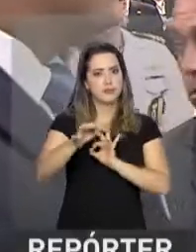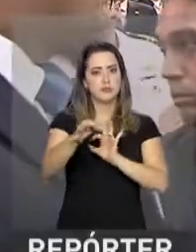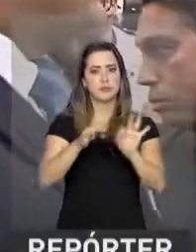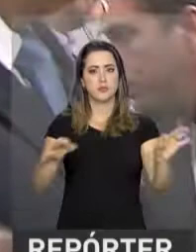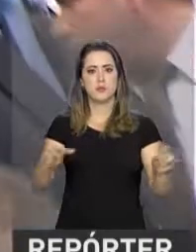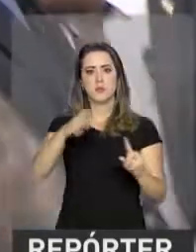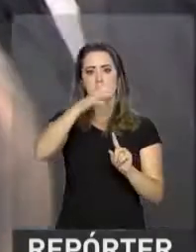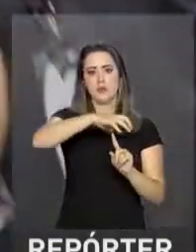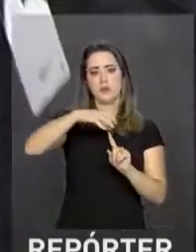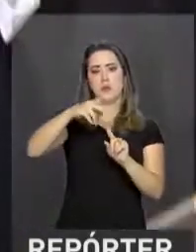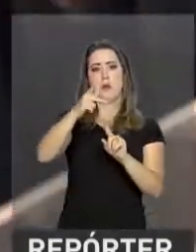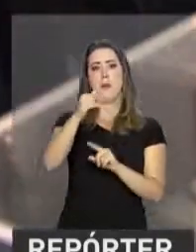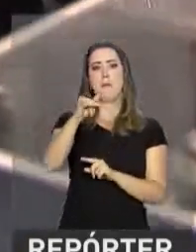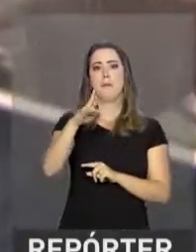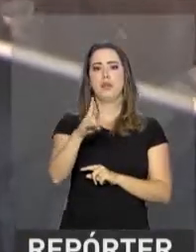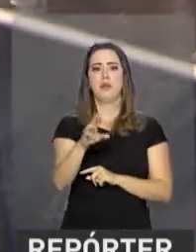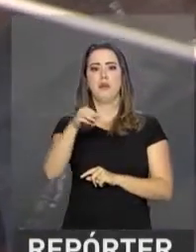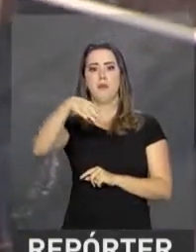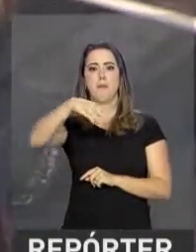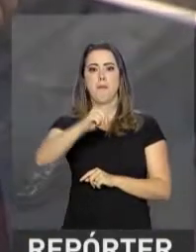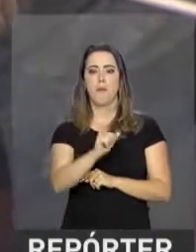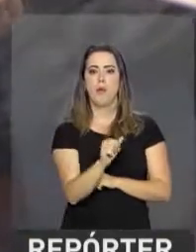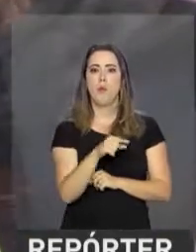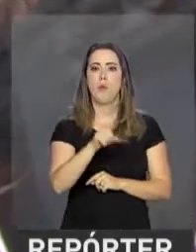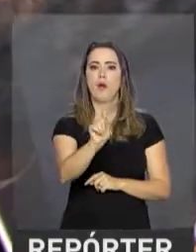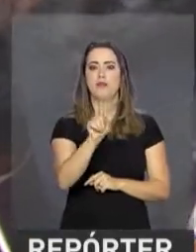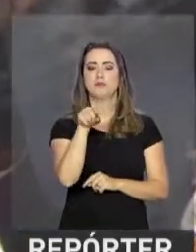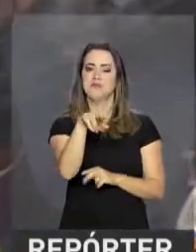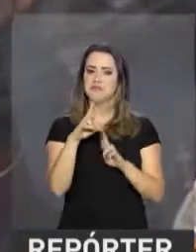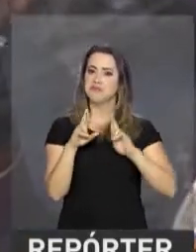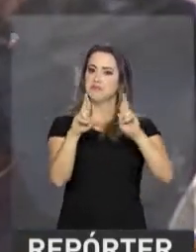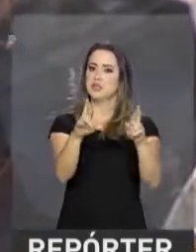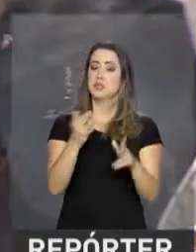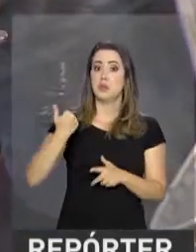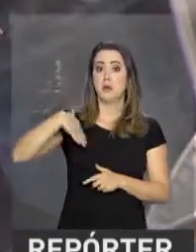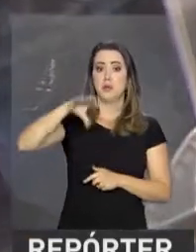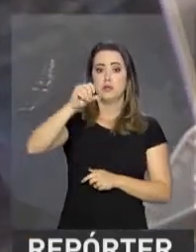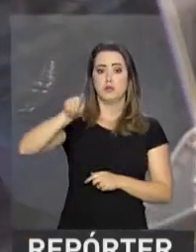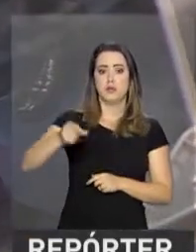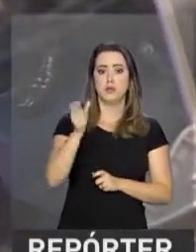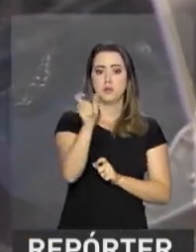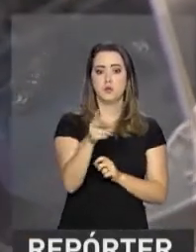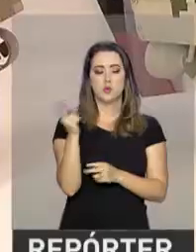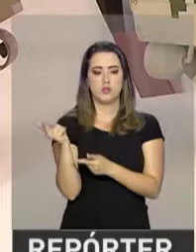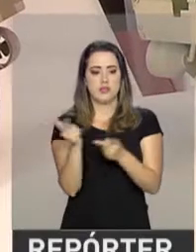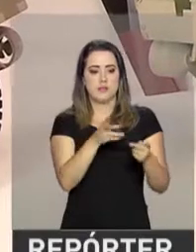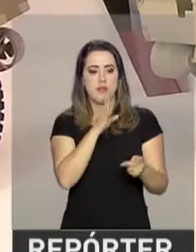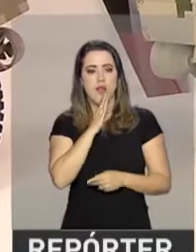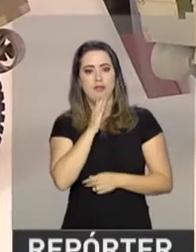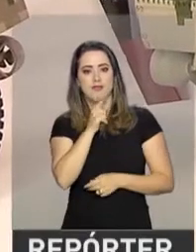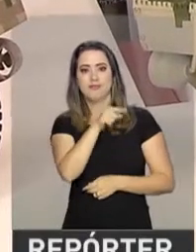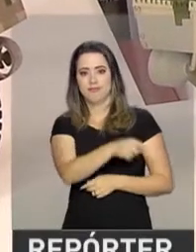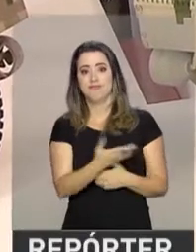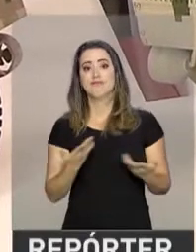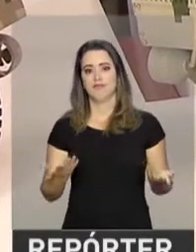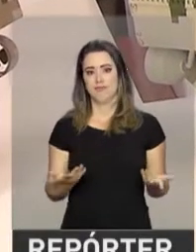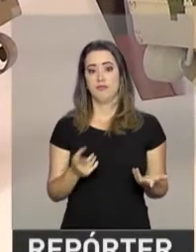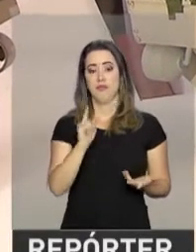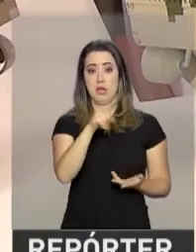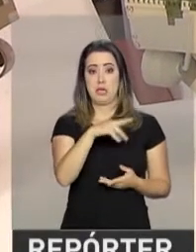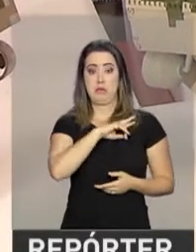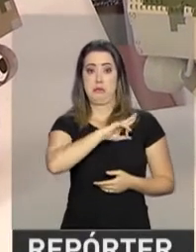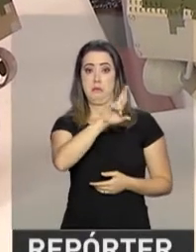localizada no píer mauá e tem expectativa de receber mais de 9 mil visitantes no evento representantes do